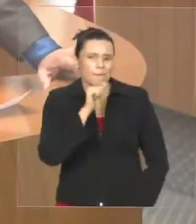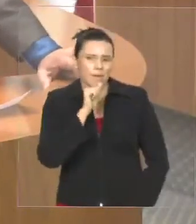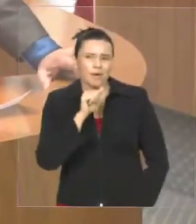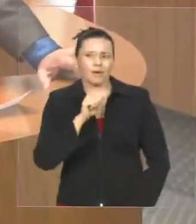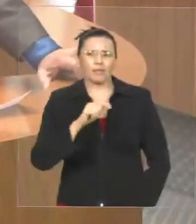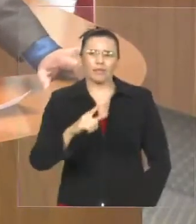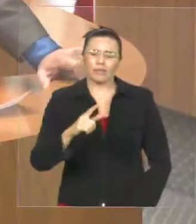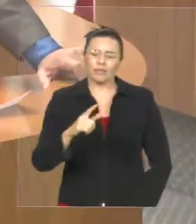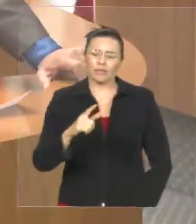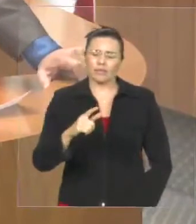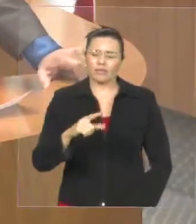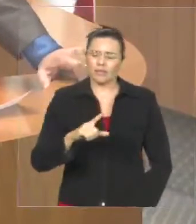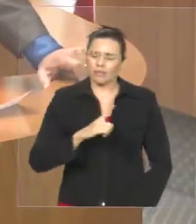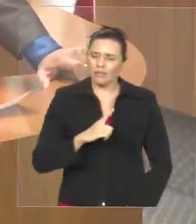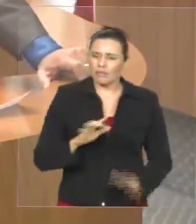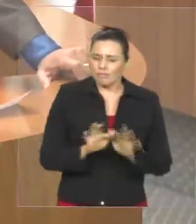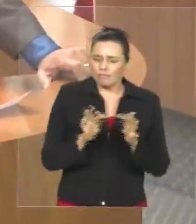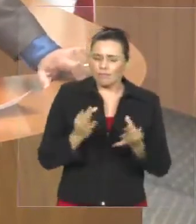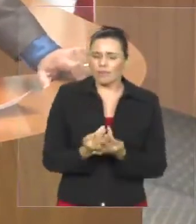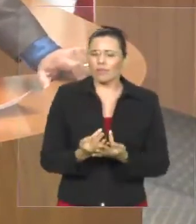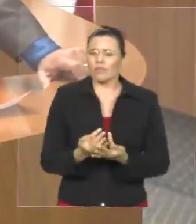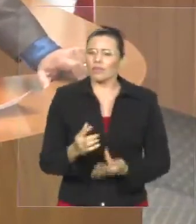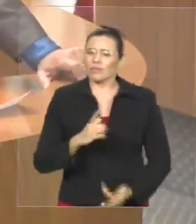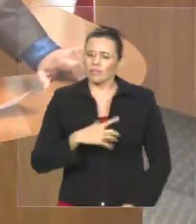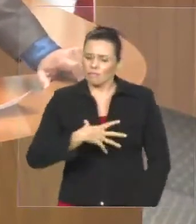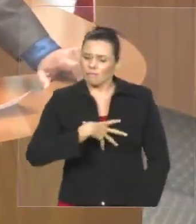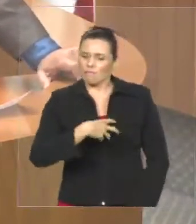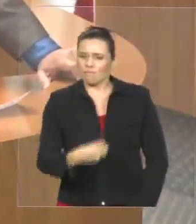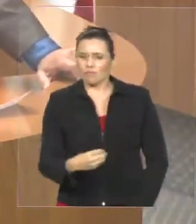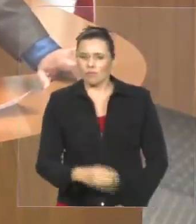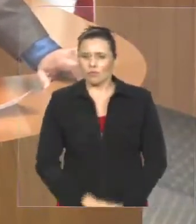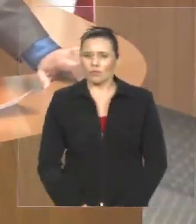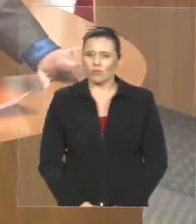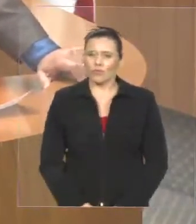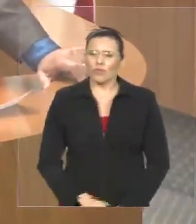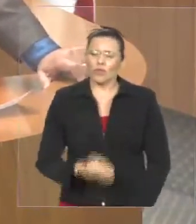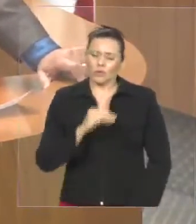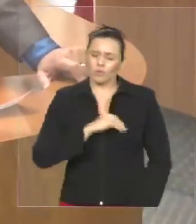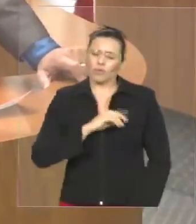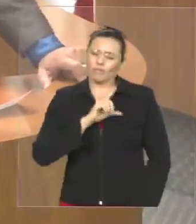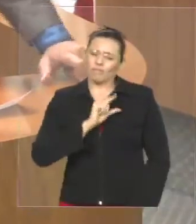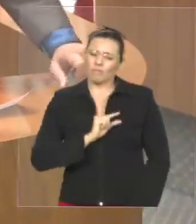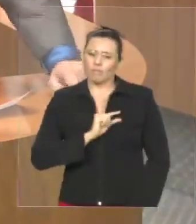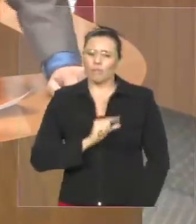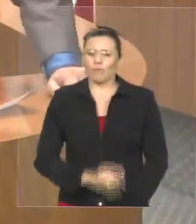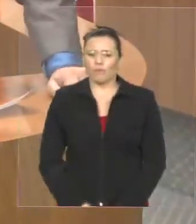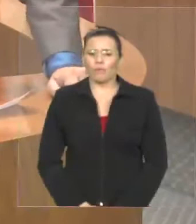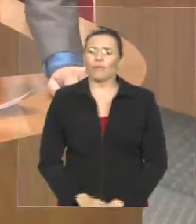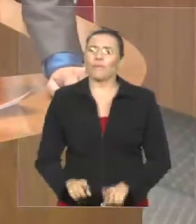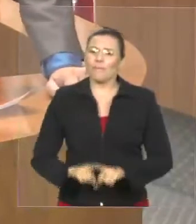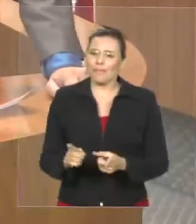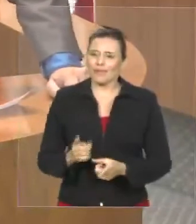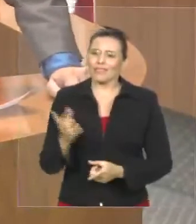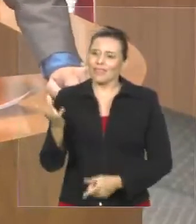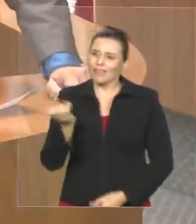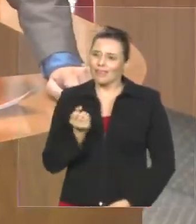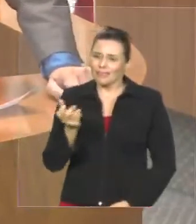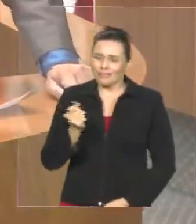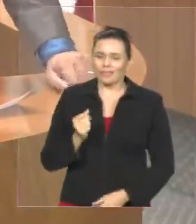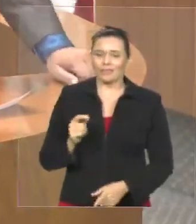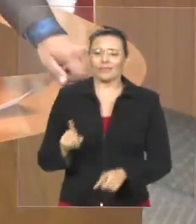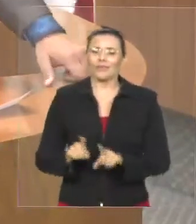suficiente, que utilizam programas sociais, a exemplo do Bolsa Família, e chega agora no mês de